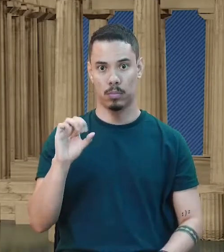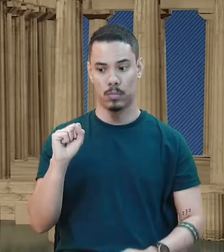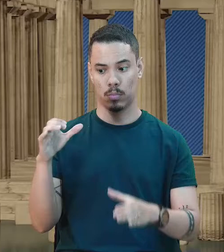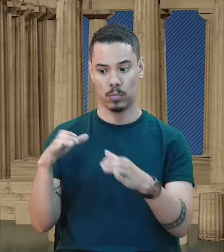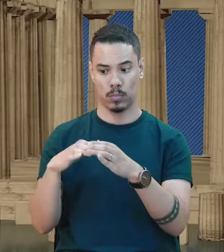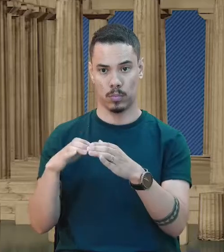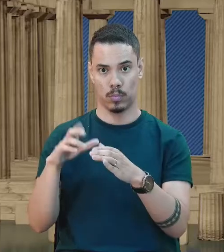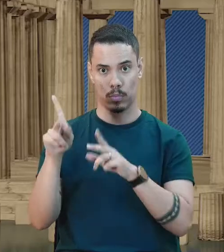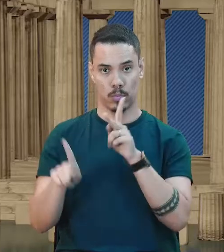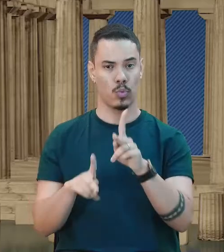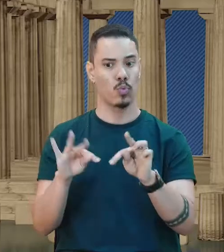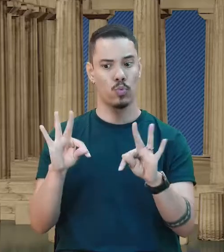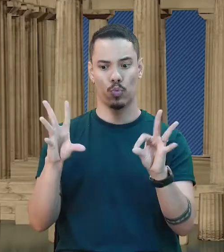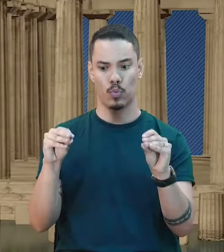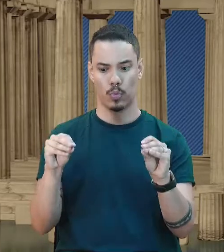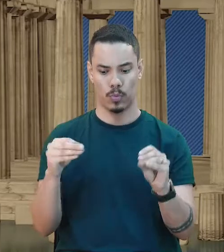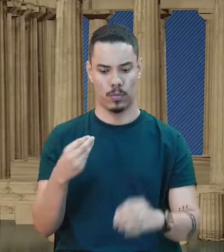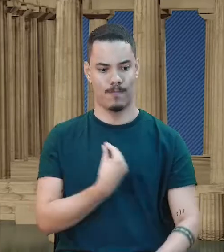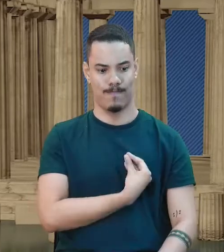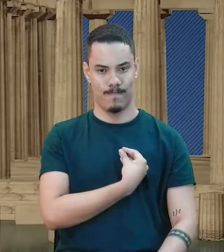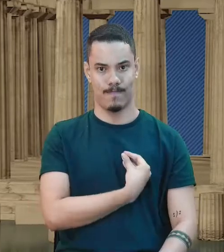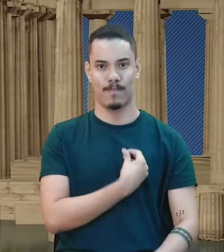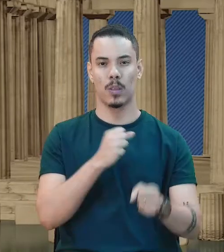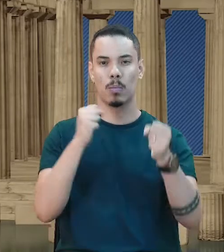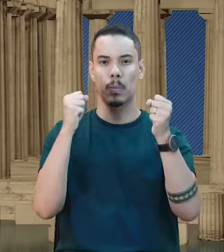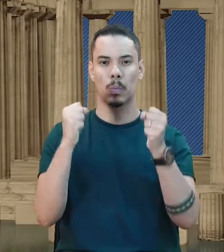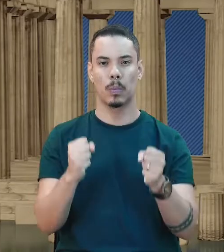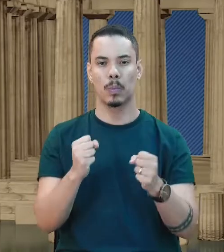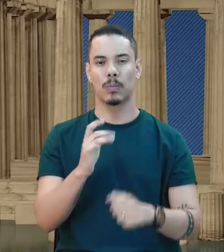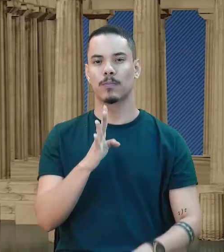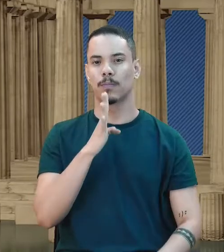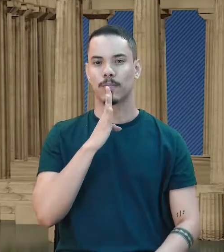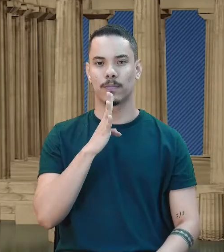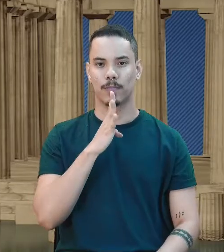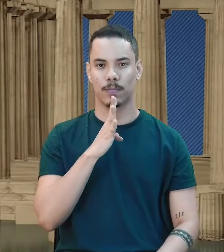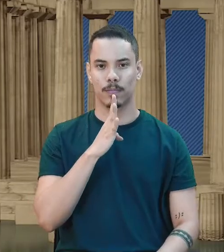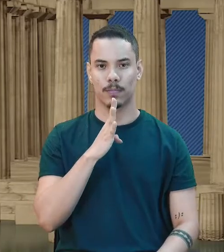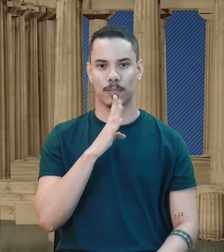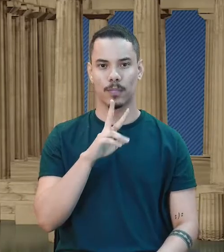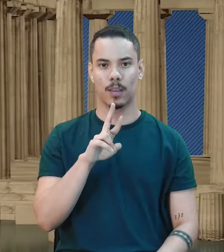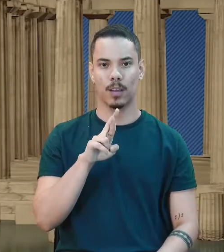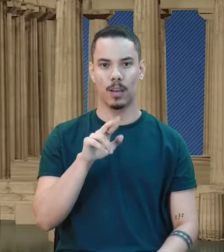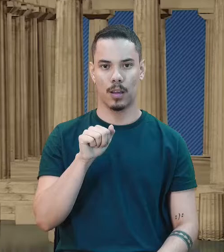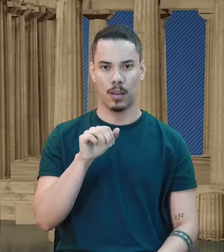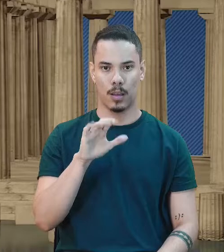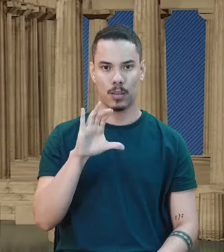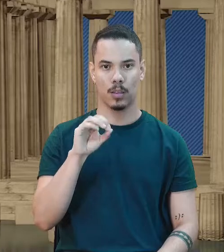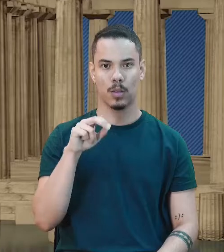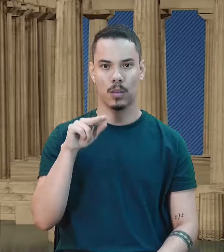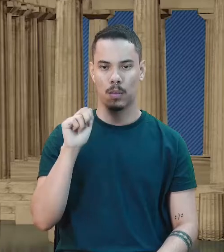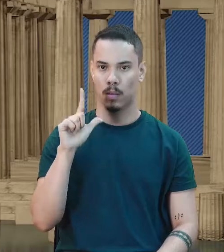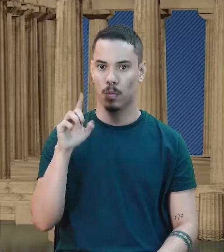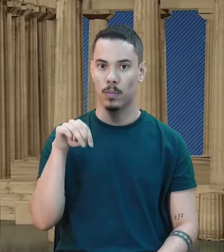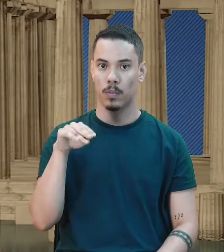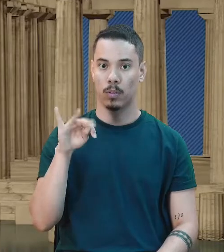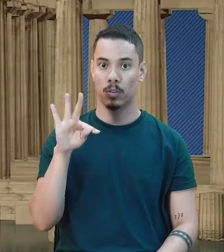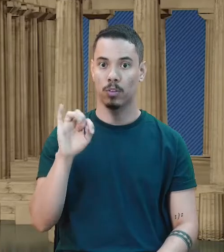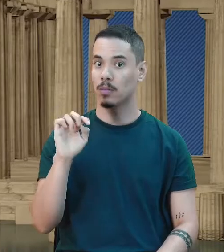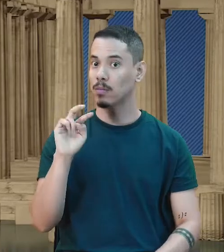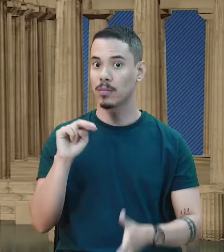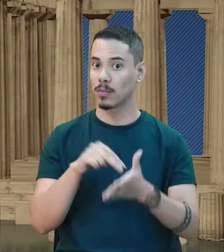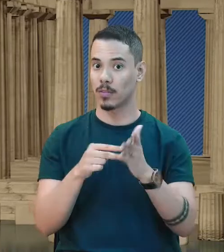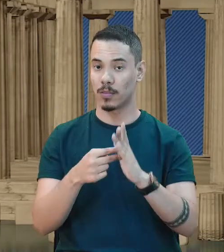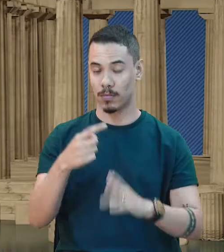aquilo que existe ele pode ser conhecido racionalmente. Então aí já temos um